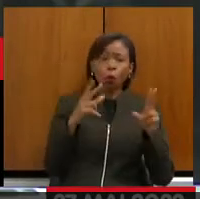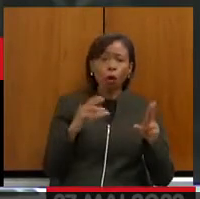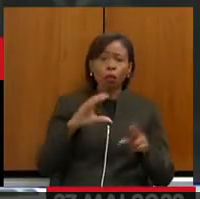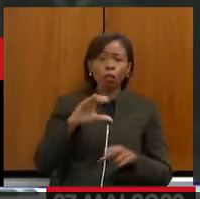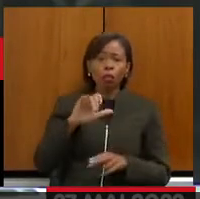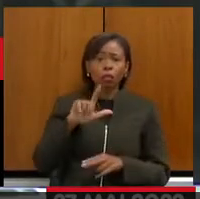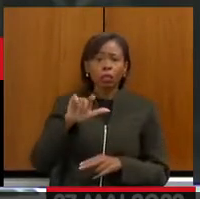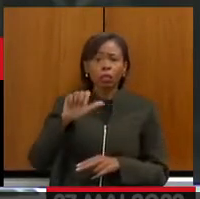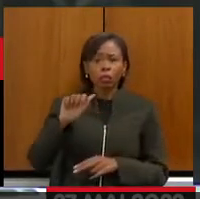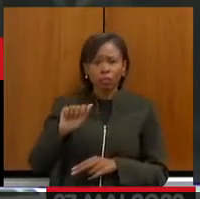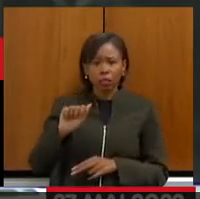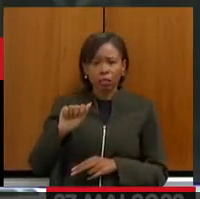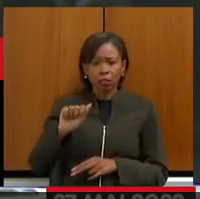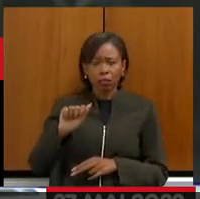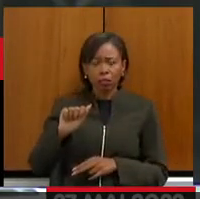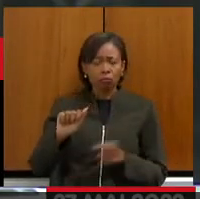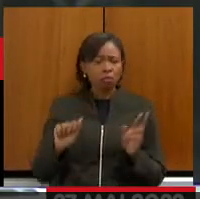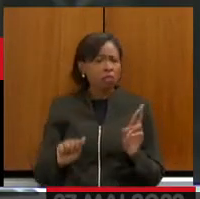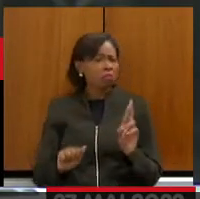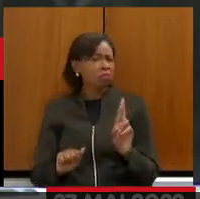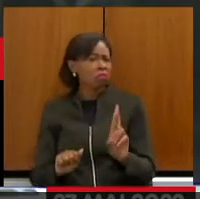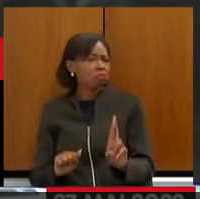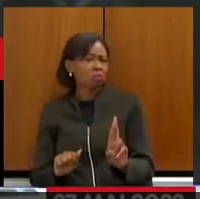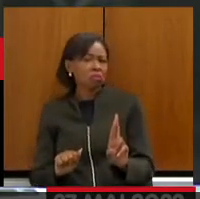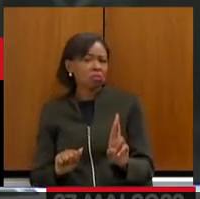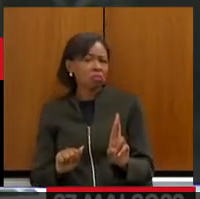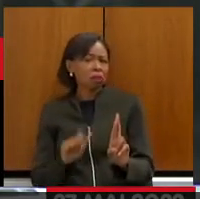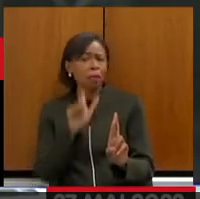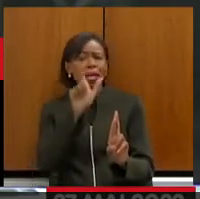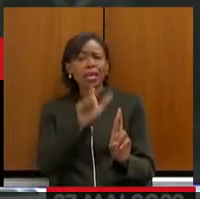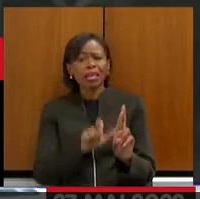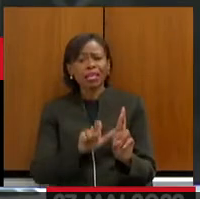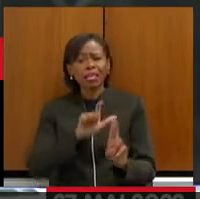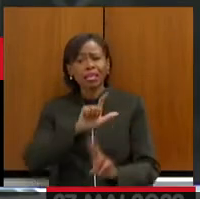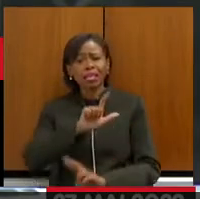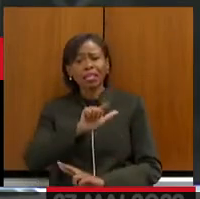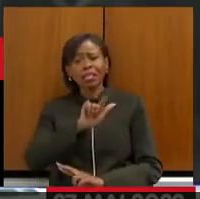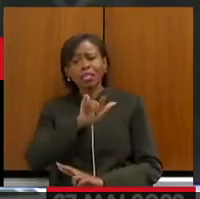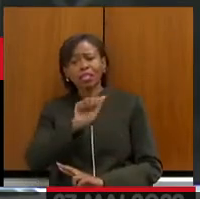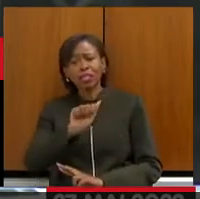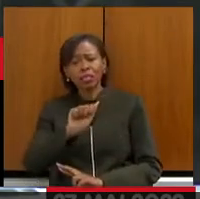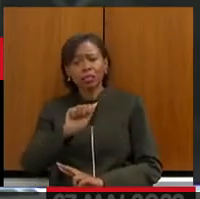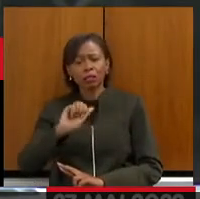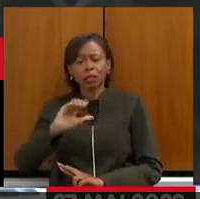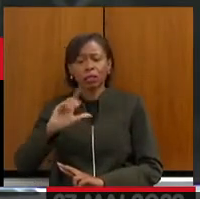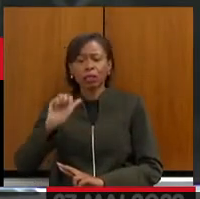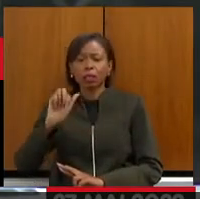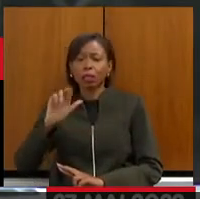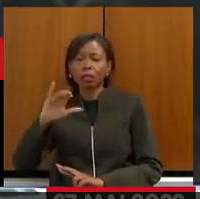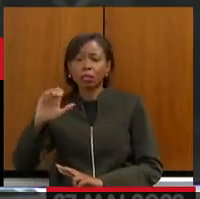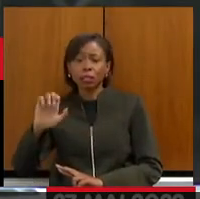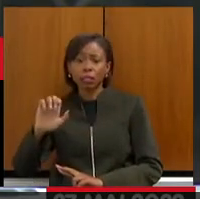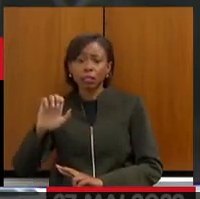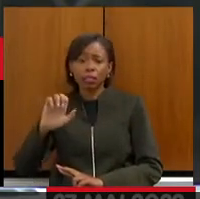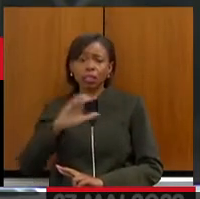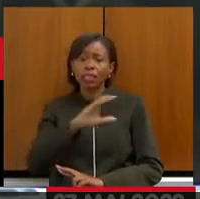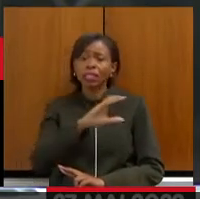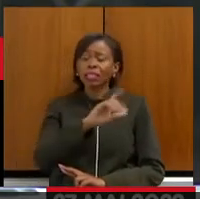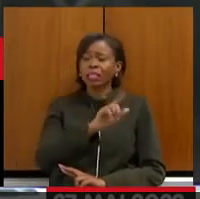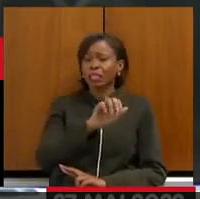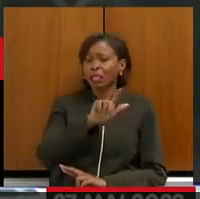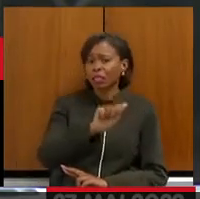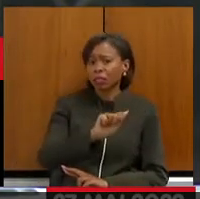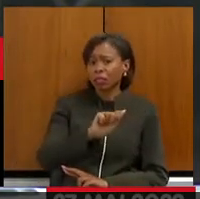civil representada pelas vigias clarices e o das carolinas Velhas Marinas